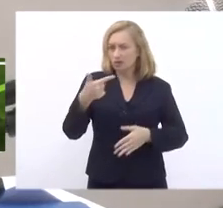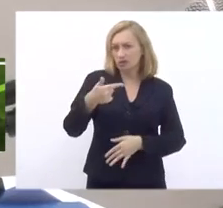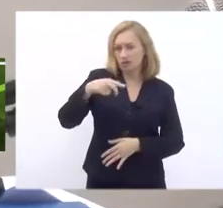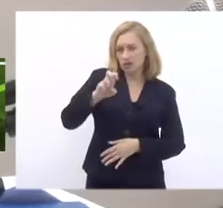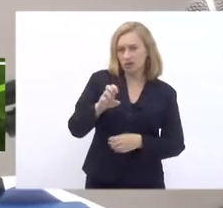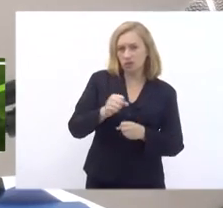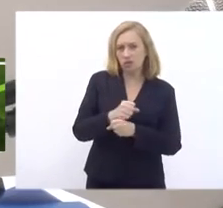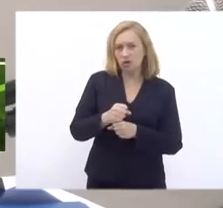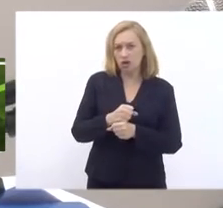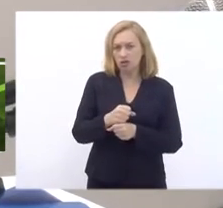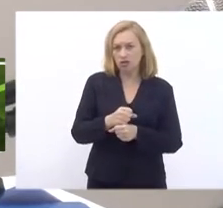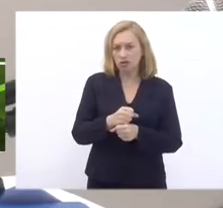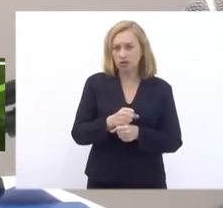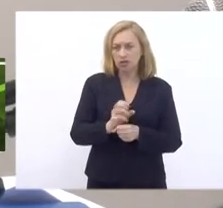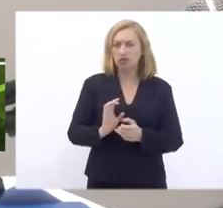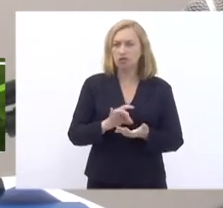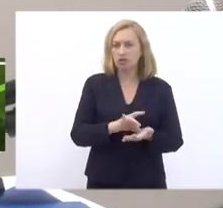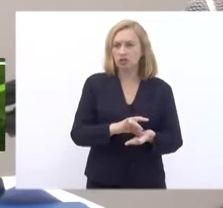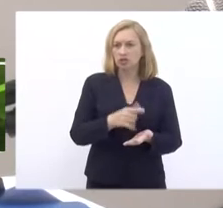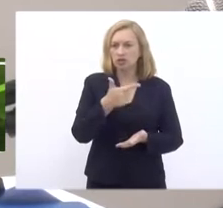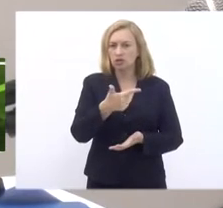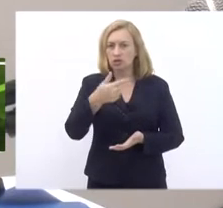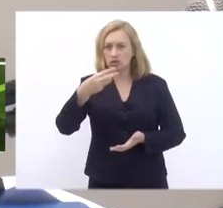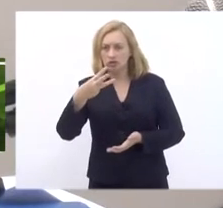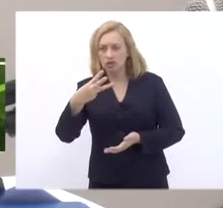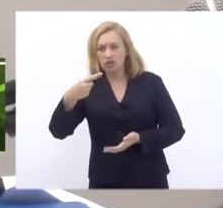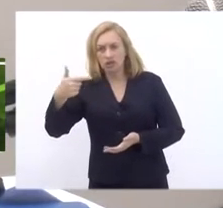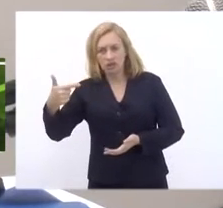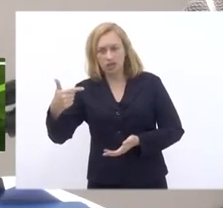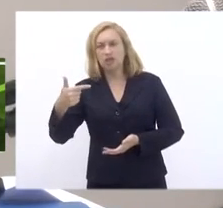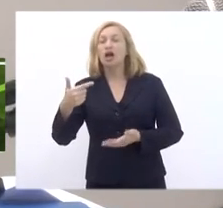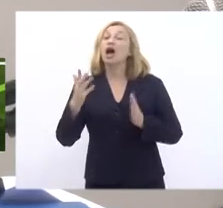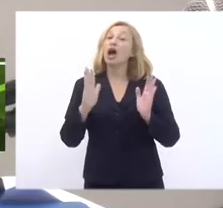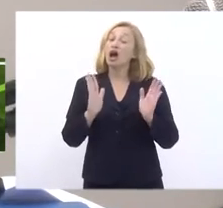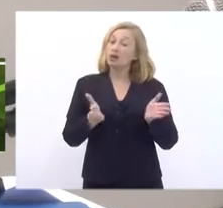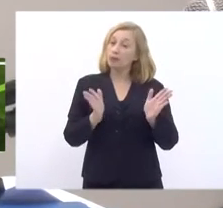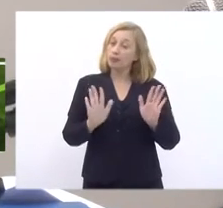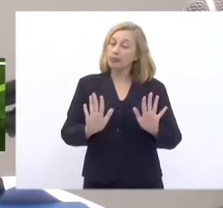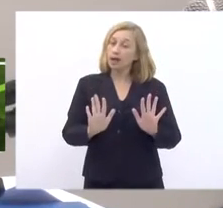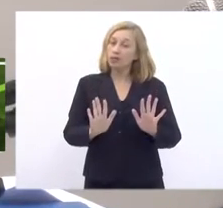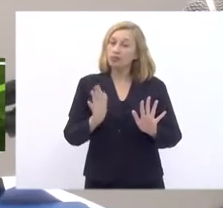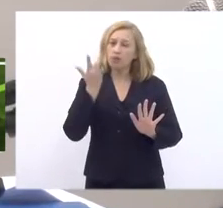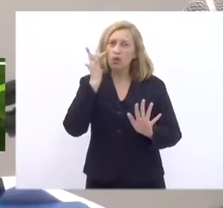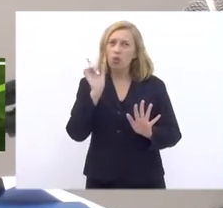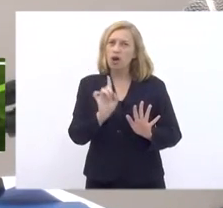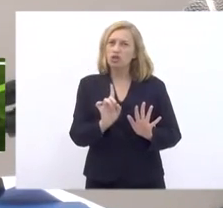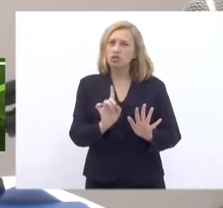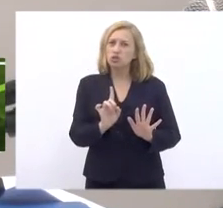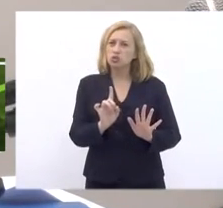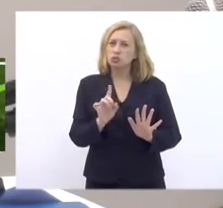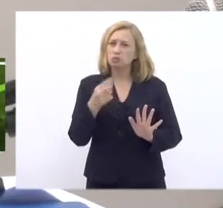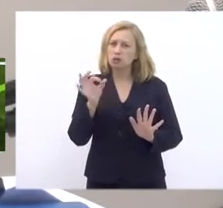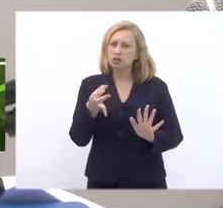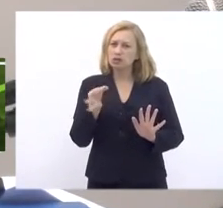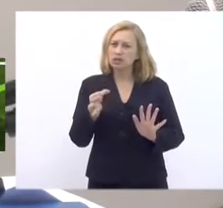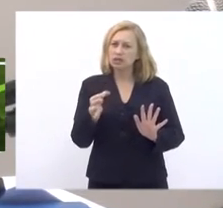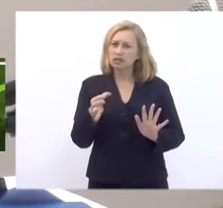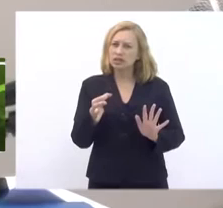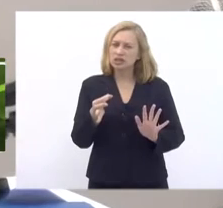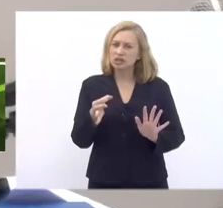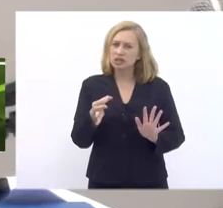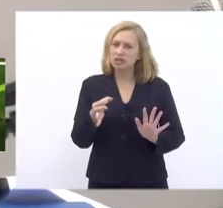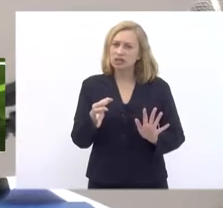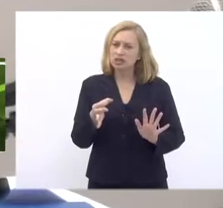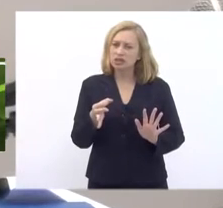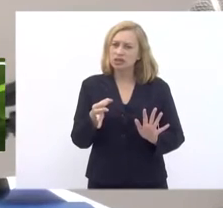do final original, que era 2023. Então, existe, porque eu acho que a gente não deve ficar, né, me parece óbvio,